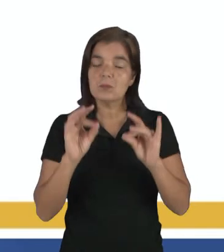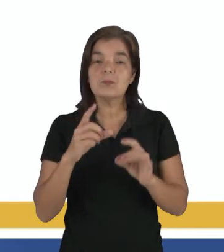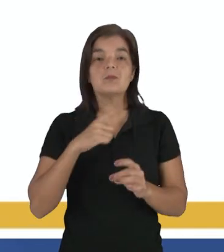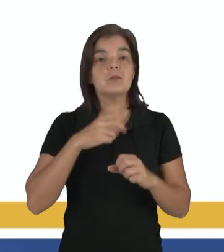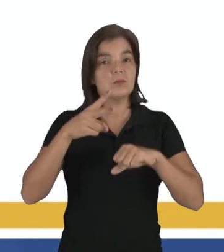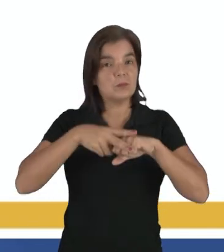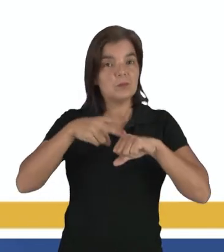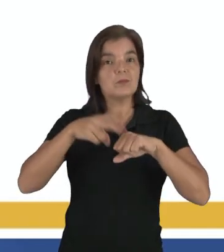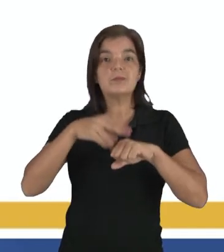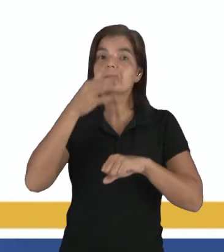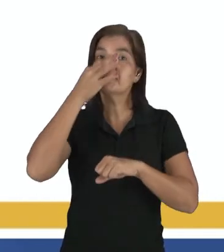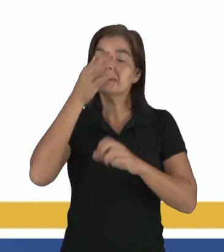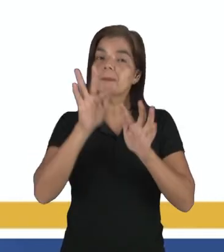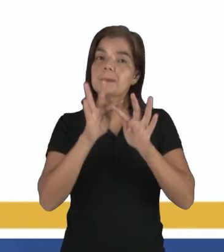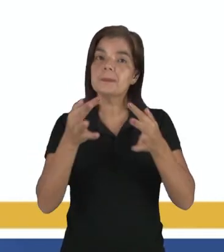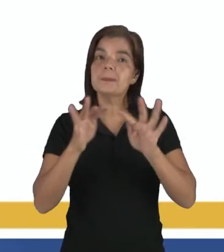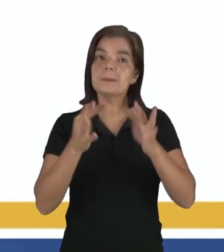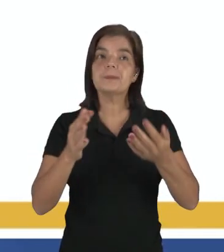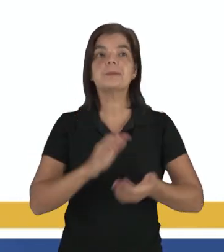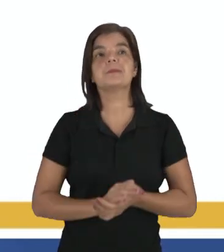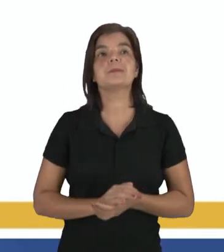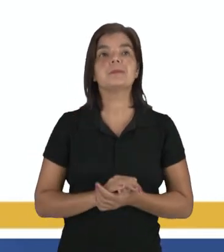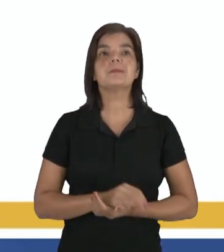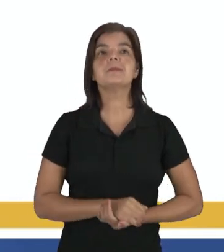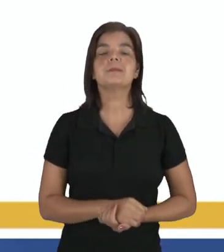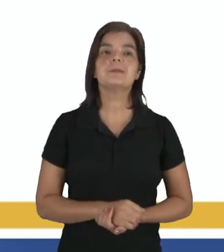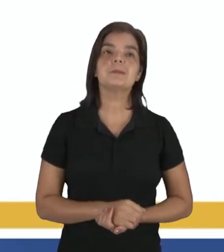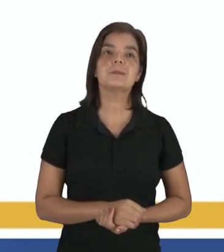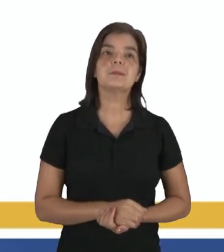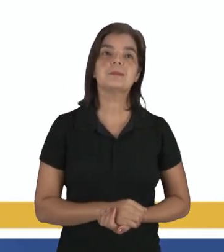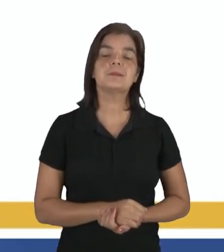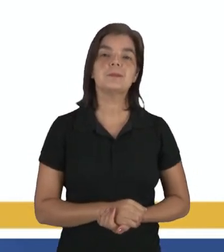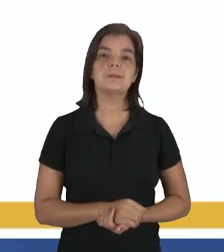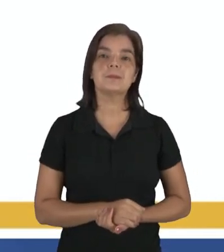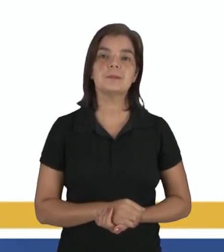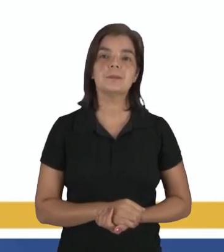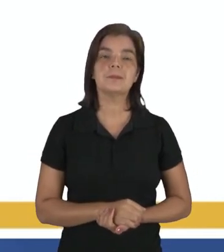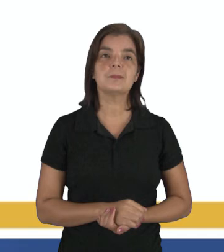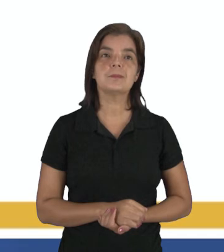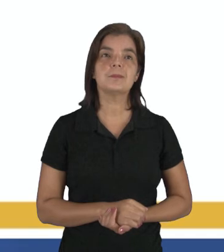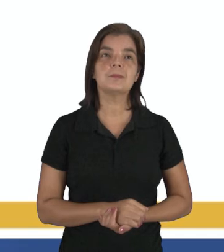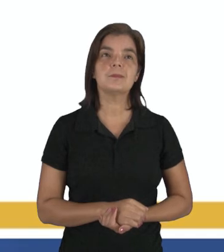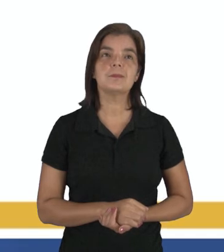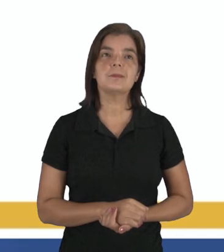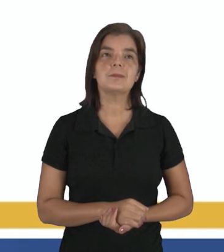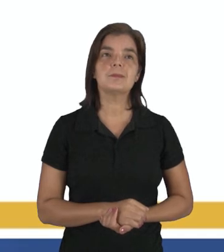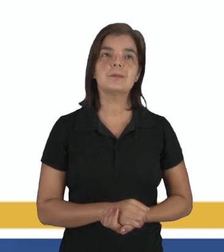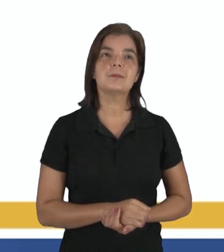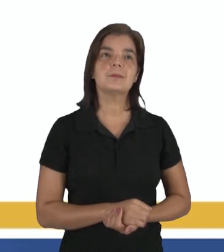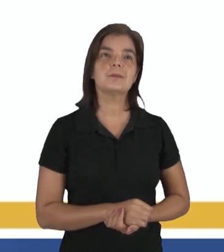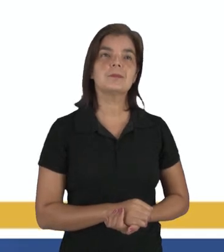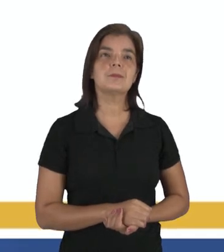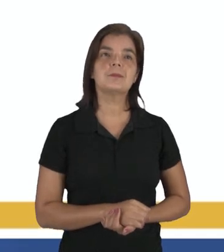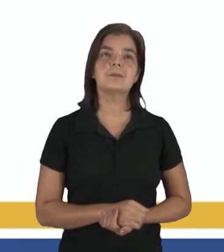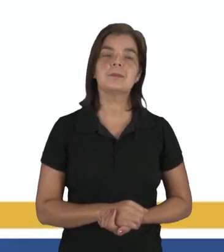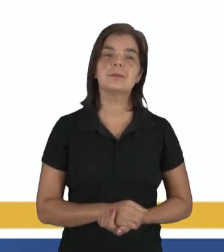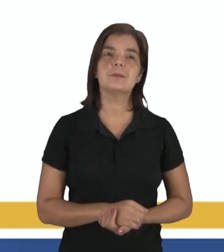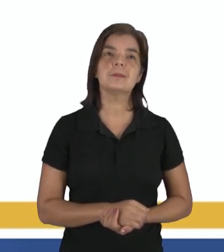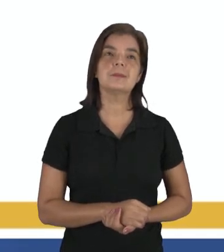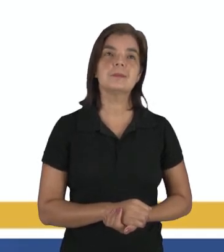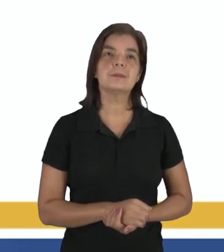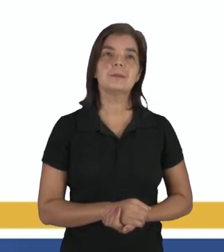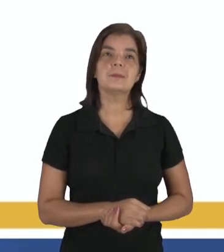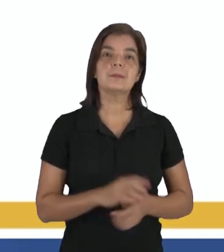para vocês identificarem onde é que está a estrutura do futuro simples, tá? Então, a tirinha diz assim, o garotinho tá lá, tá rindo,